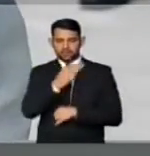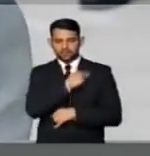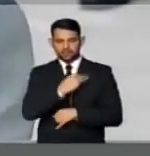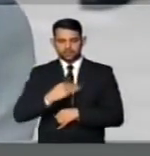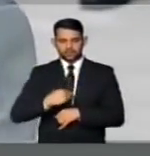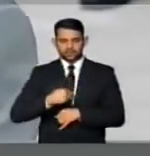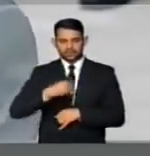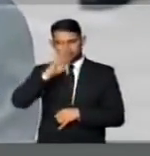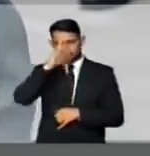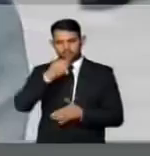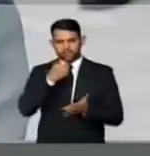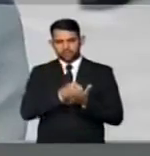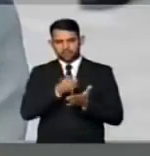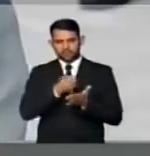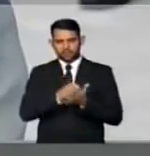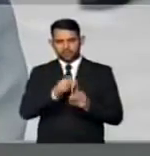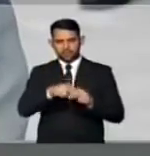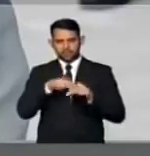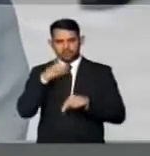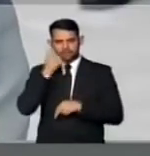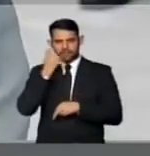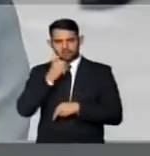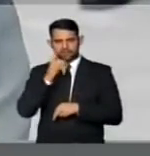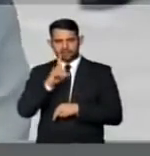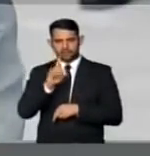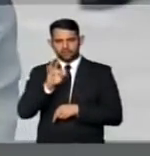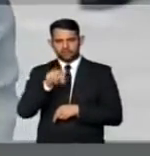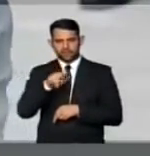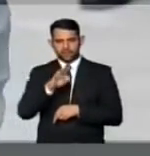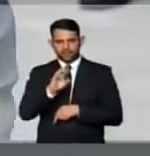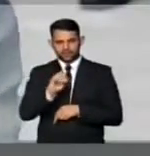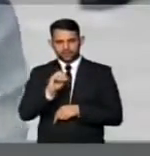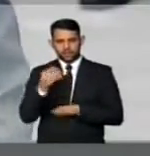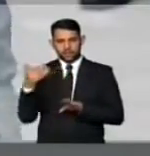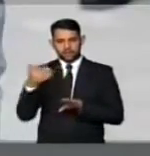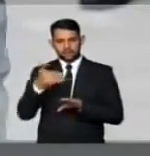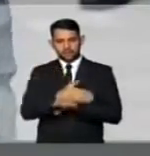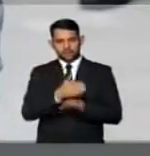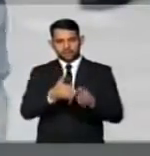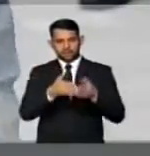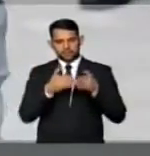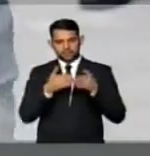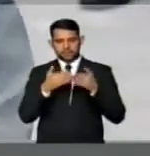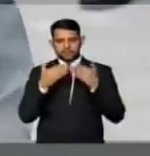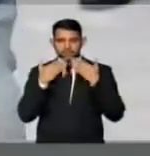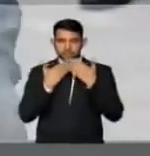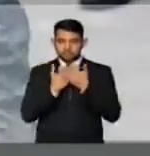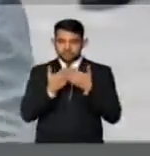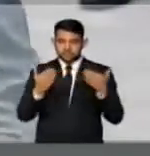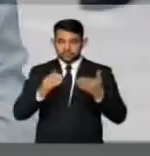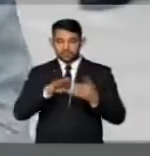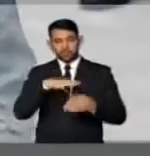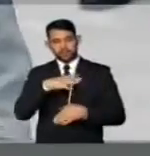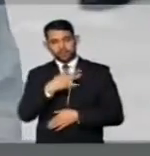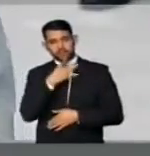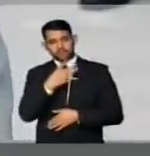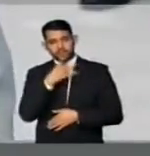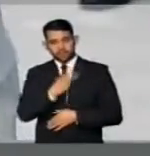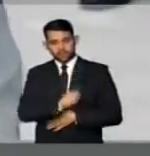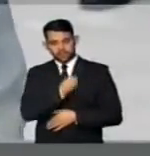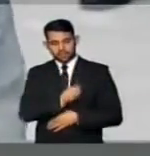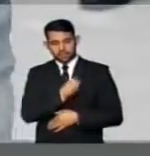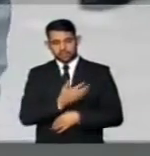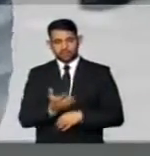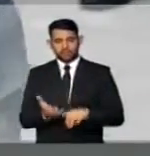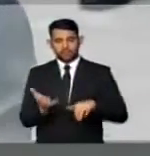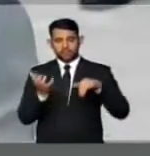ex-ministro da ditadura e ex-deputado federal Delfim Neto, afinal ela veio pelo menos fazer um gesto de reconhecimento de que existe o